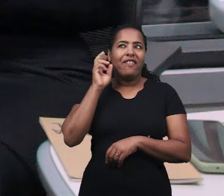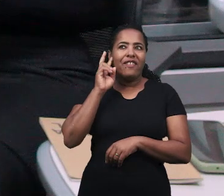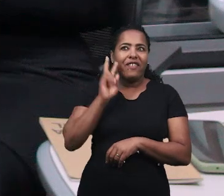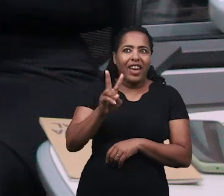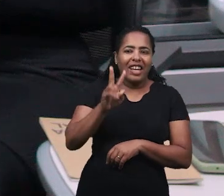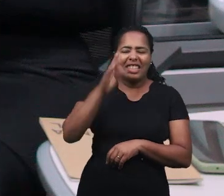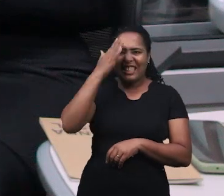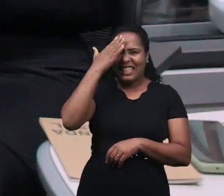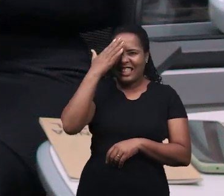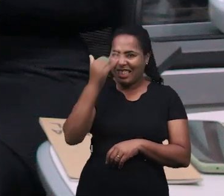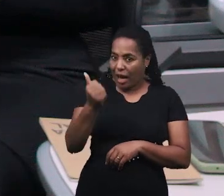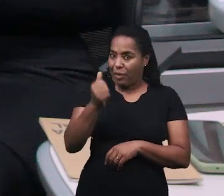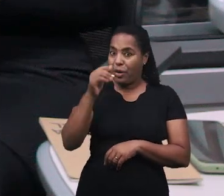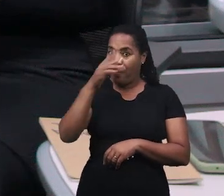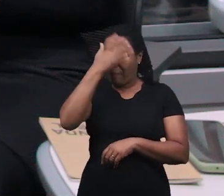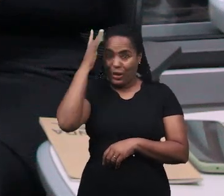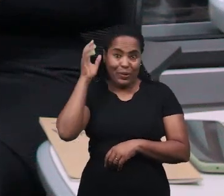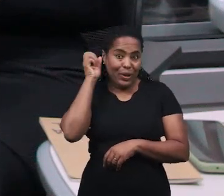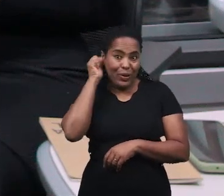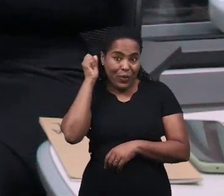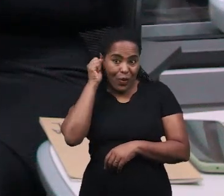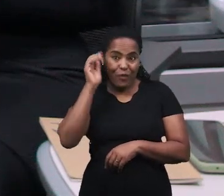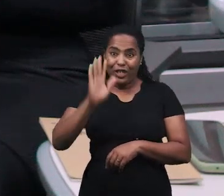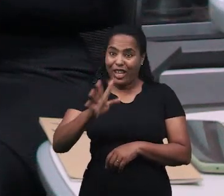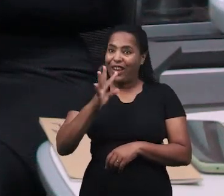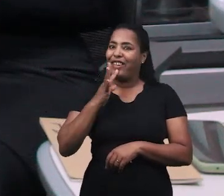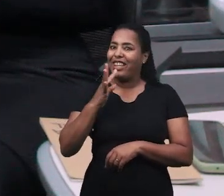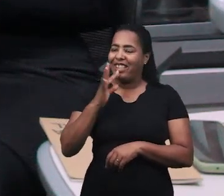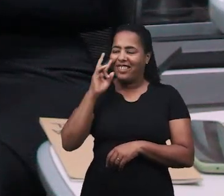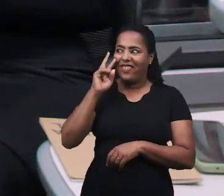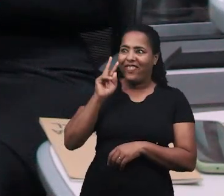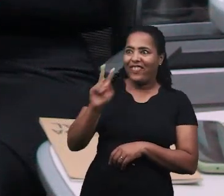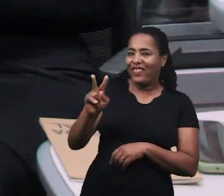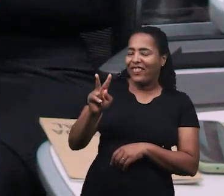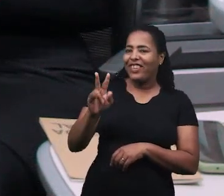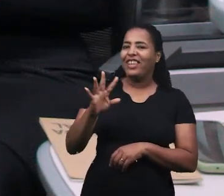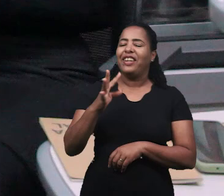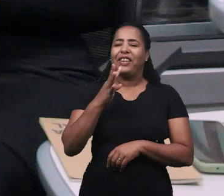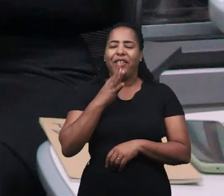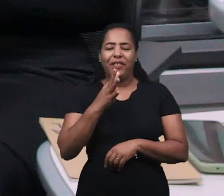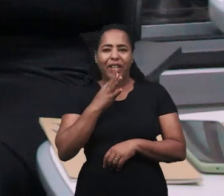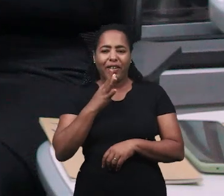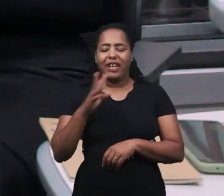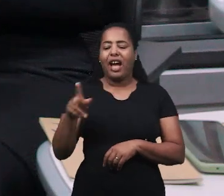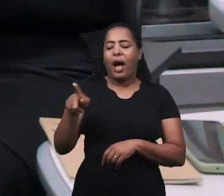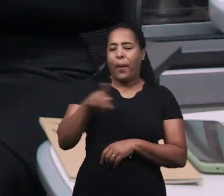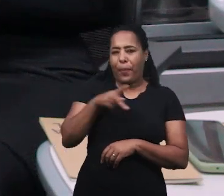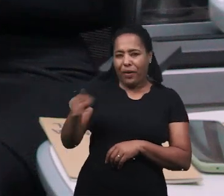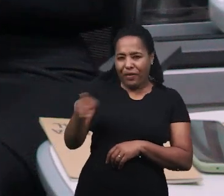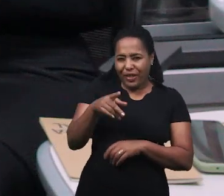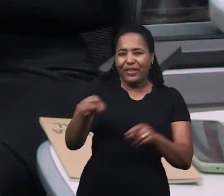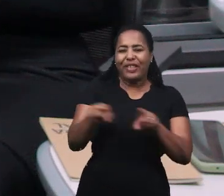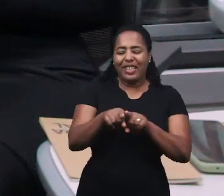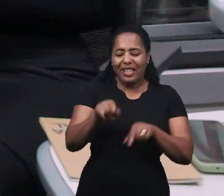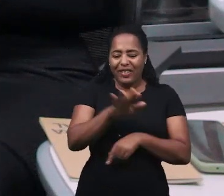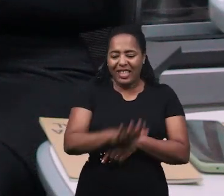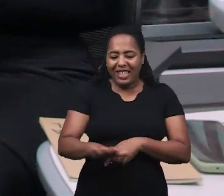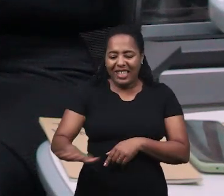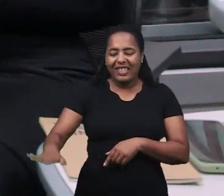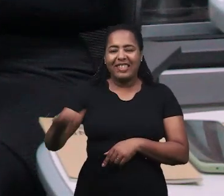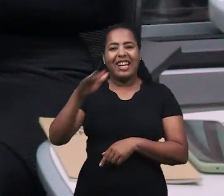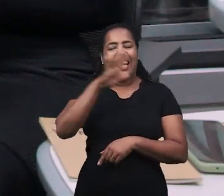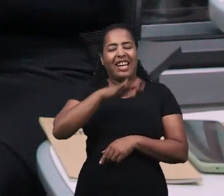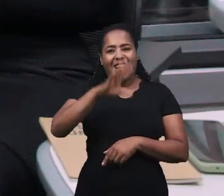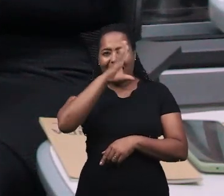você já vai reconhecer, você que ouve a rádio, mas você que também assiste a Escola Bíblica Dominical, ela também é professora de crianças